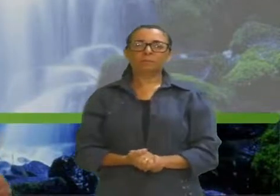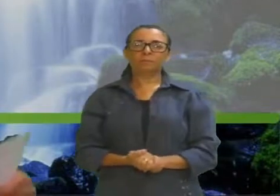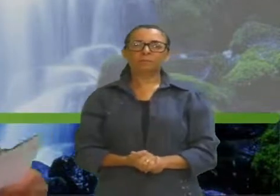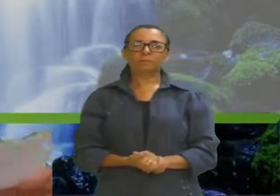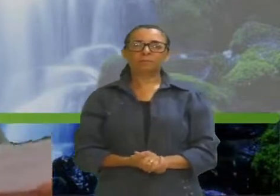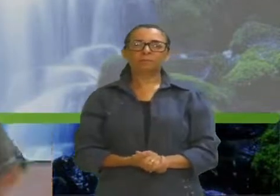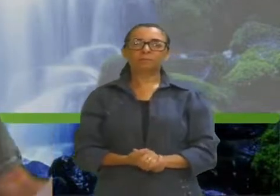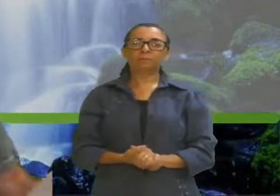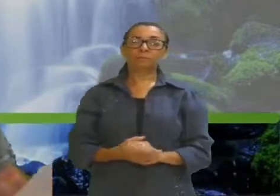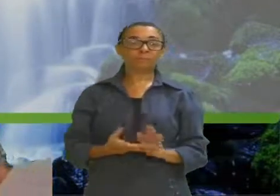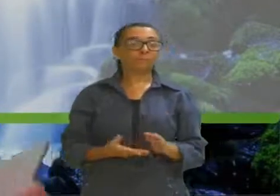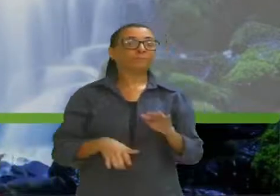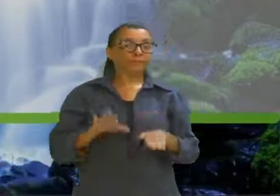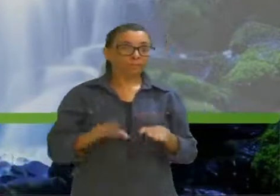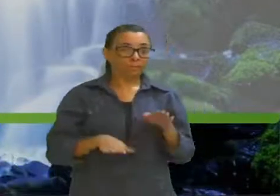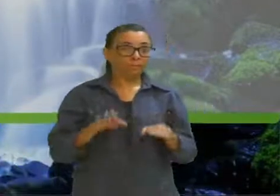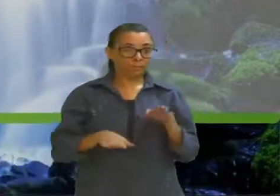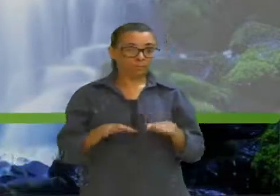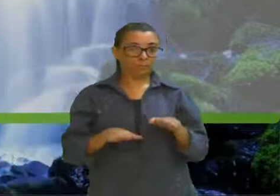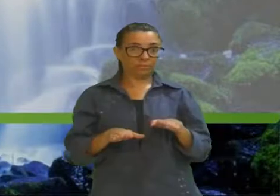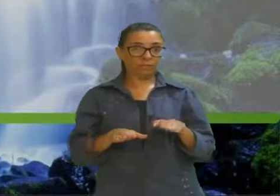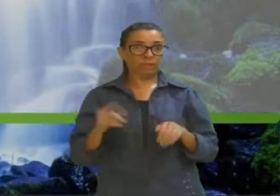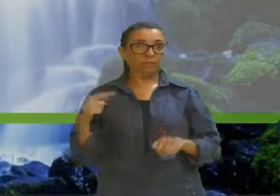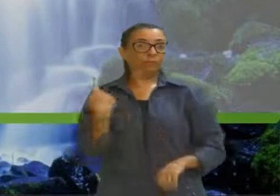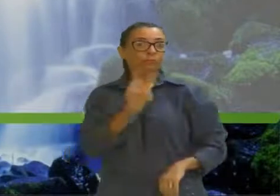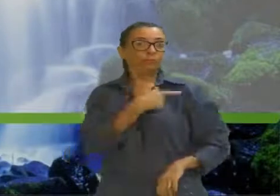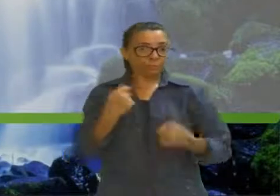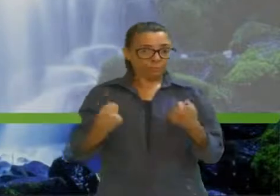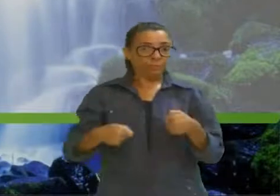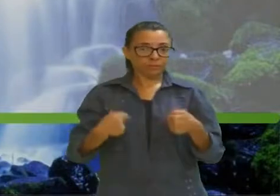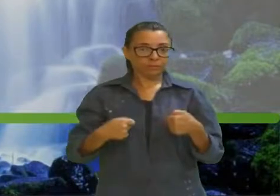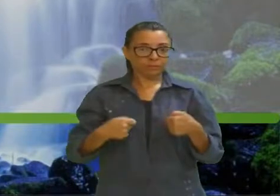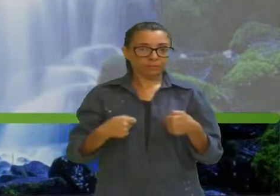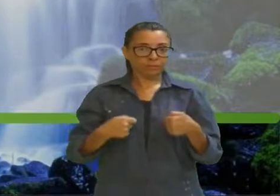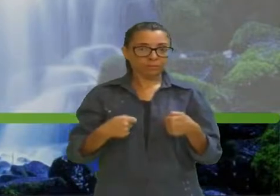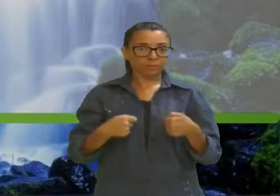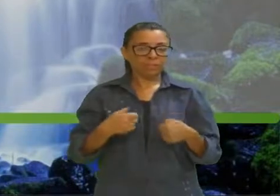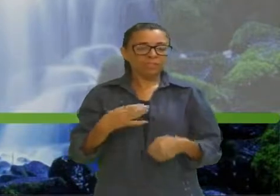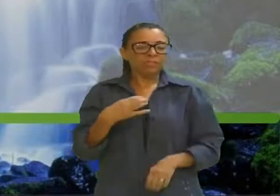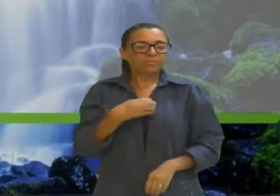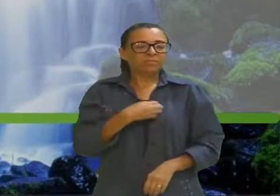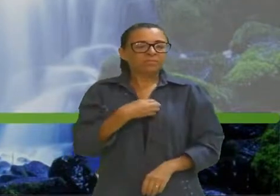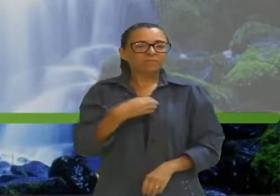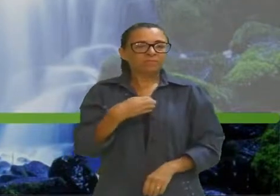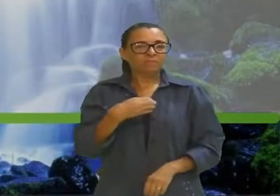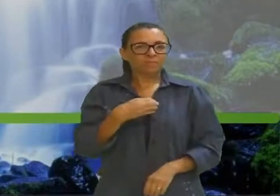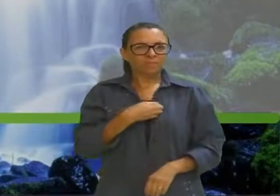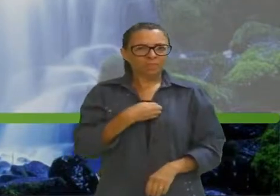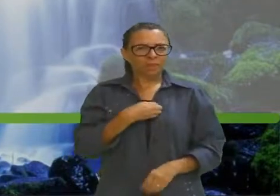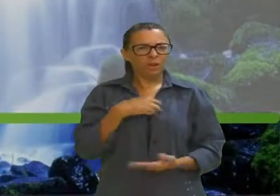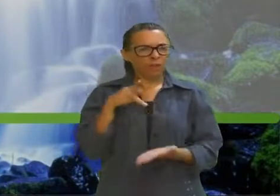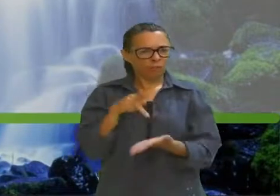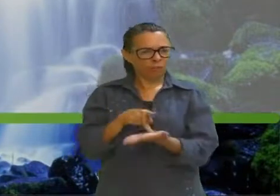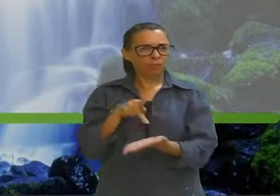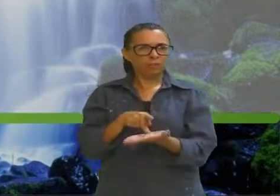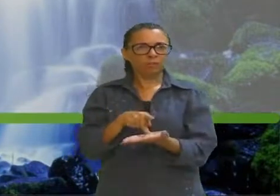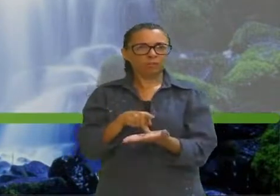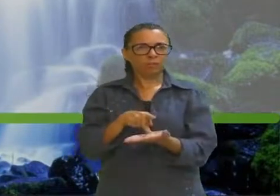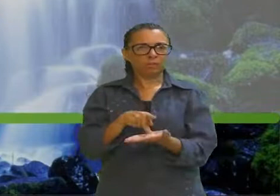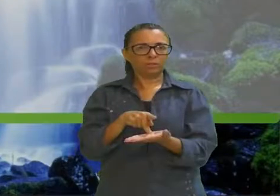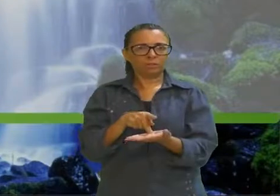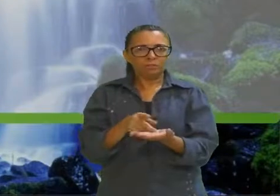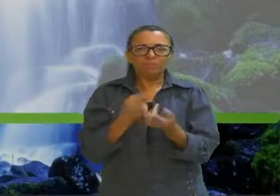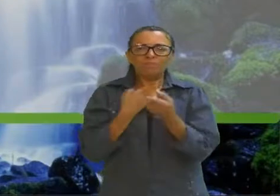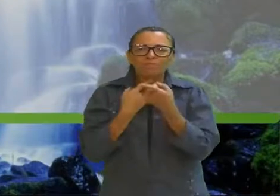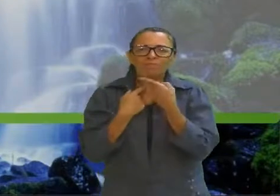para que a gente possa ajustar as nossas vidas e aí sim Deus realizar através de nós os seus propósitos com